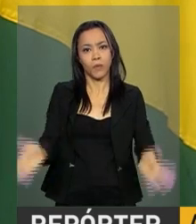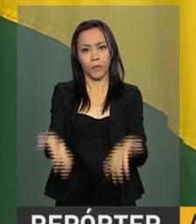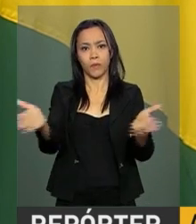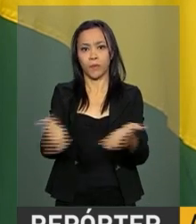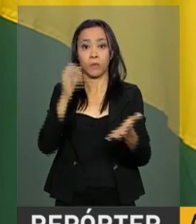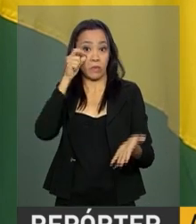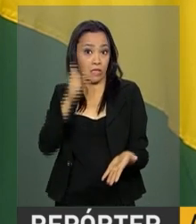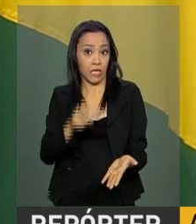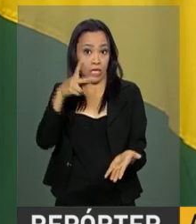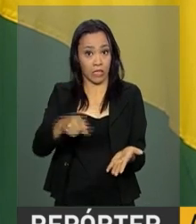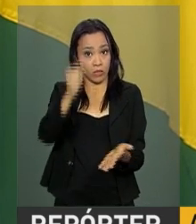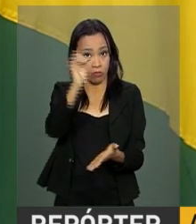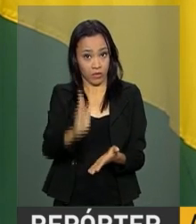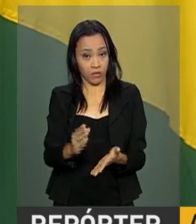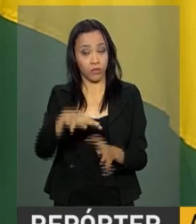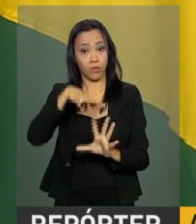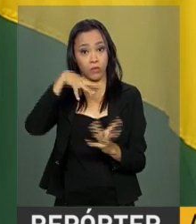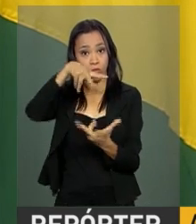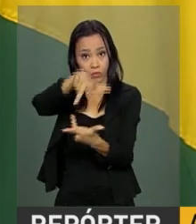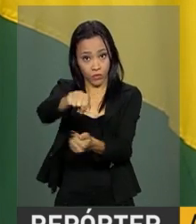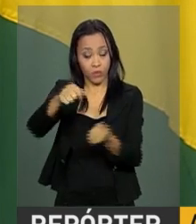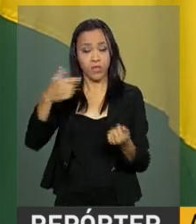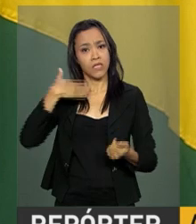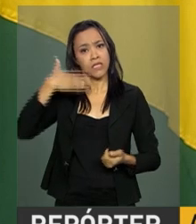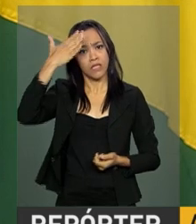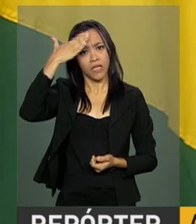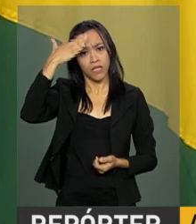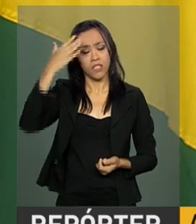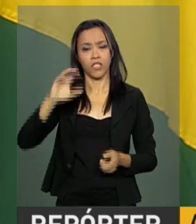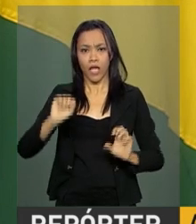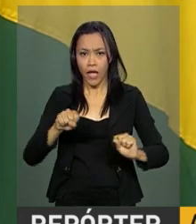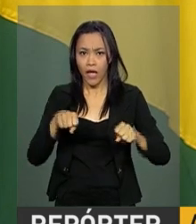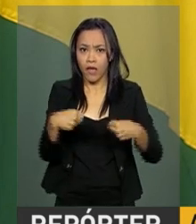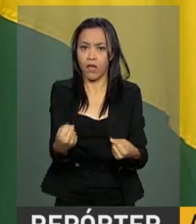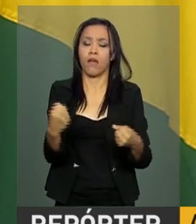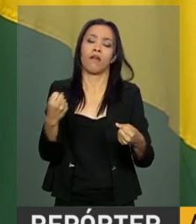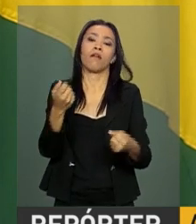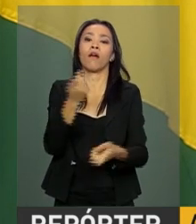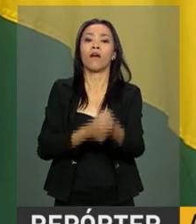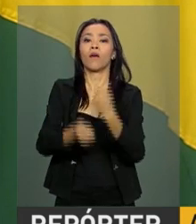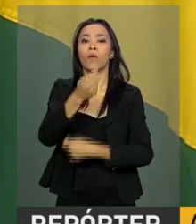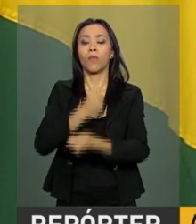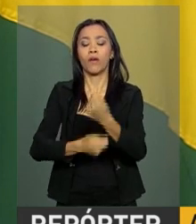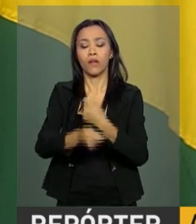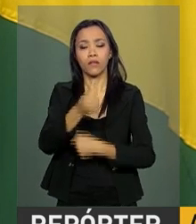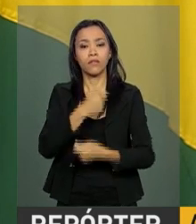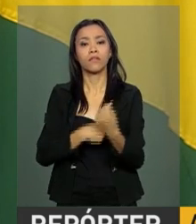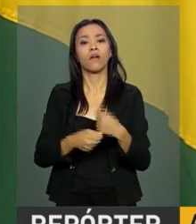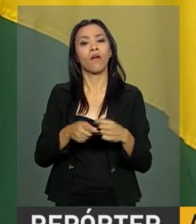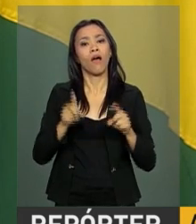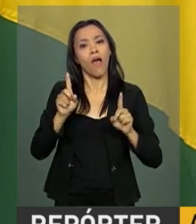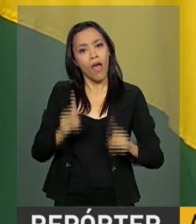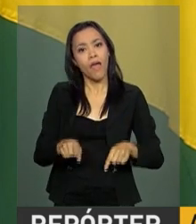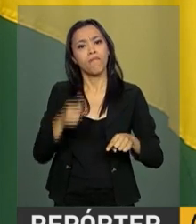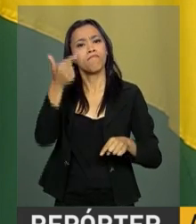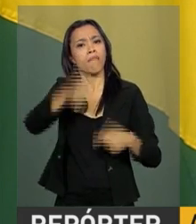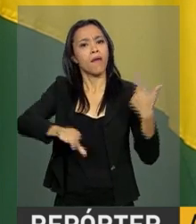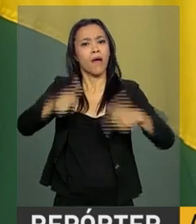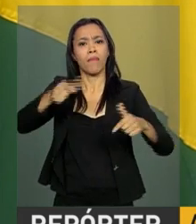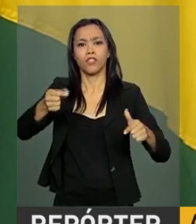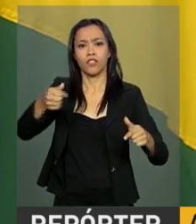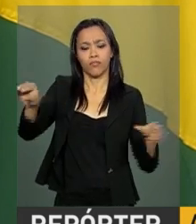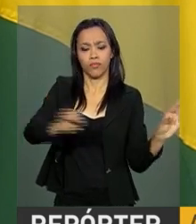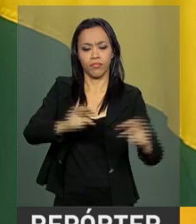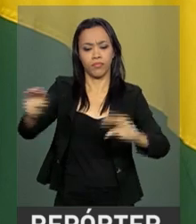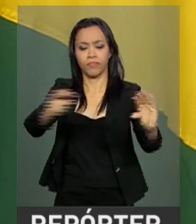mundo. O presidente entende que a recuperação da economia brasileira passa, necessariamente, por mais investimentos e